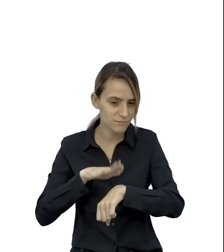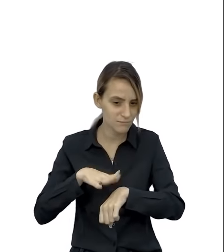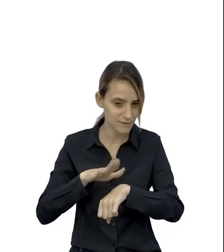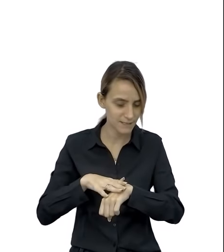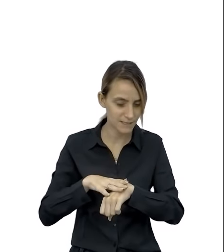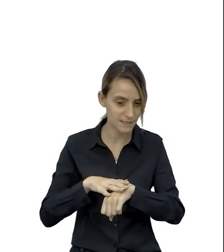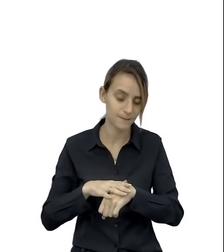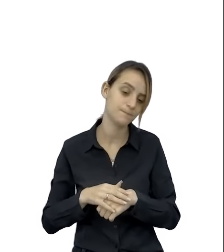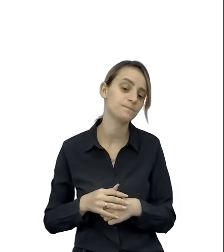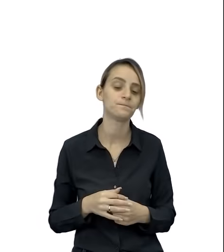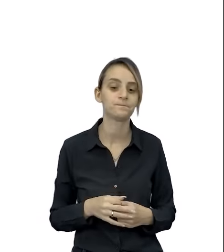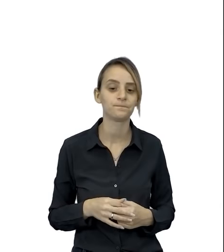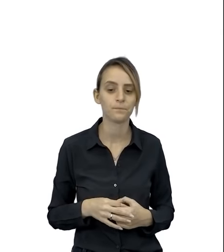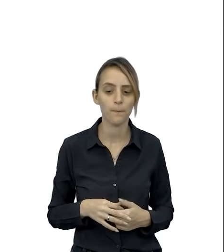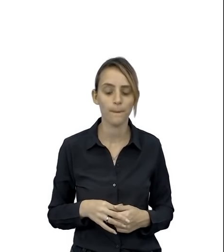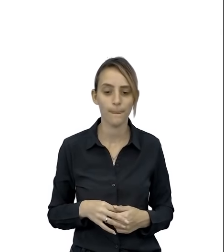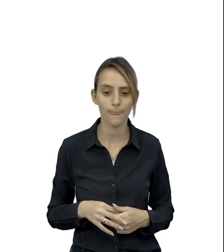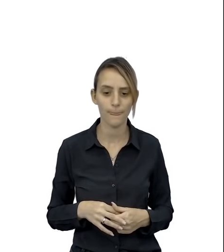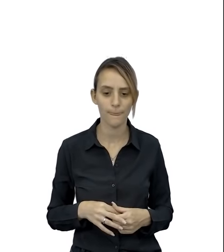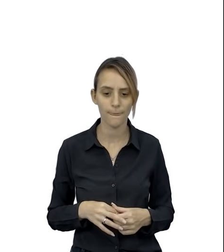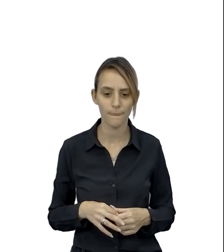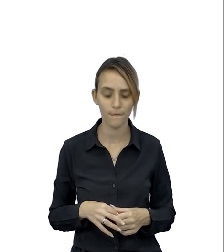Ou seja, esses